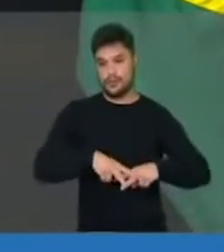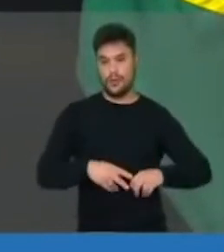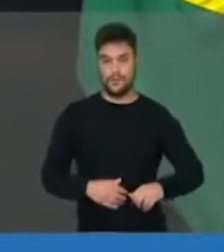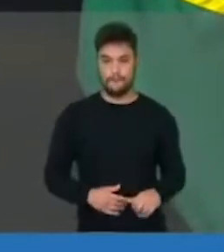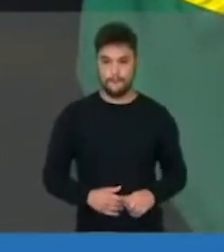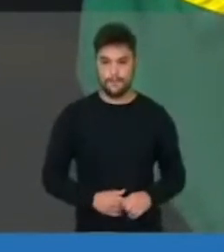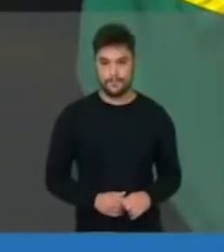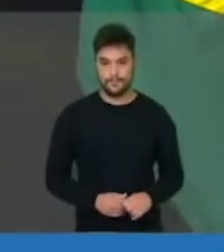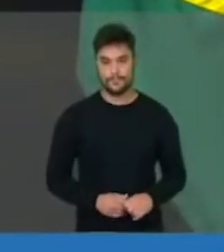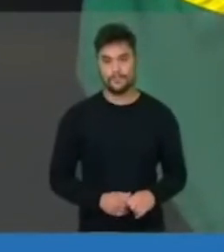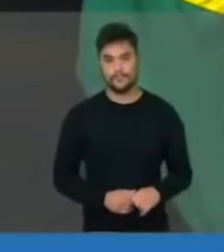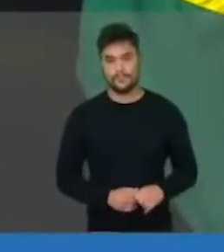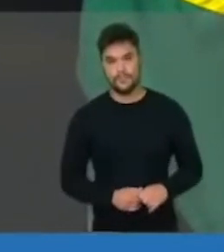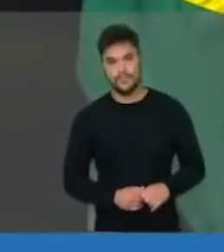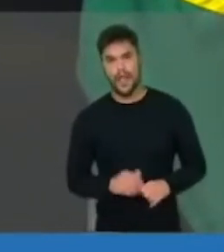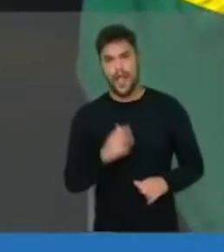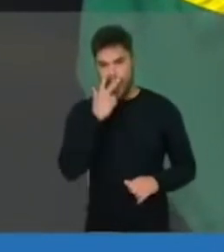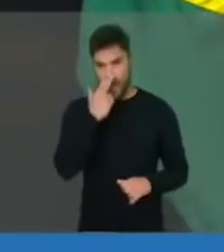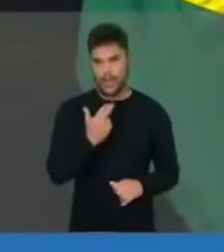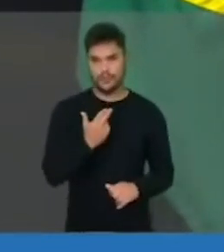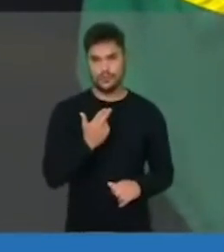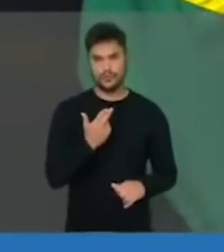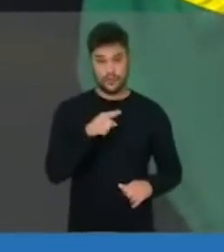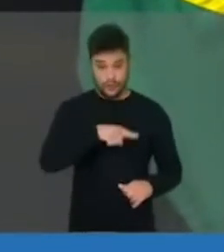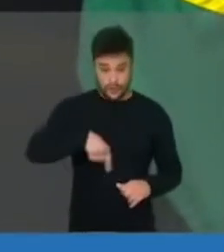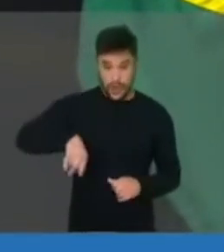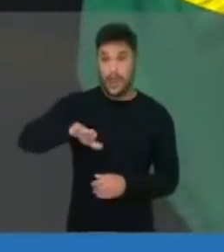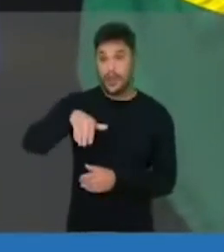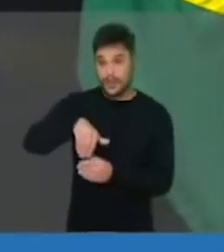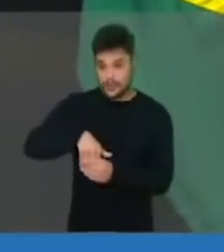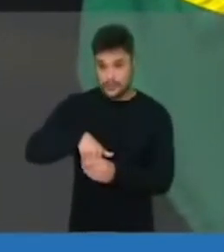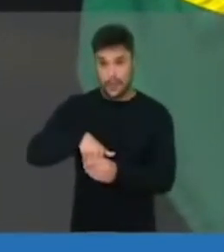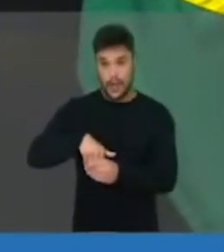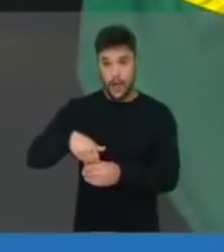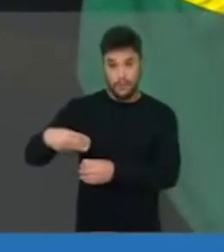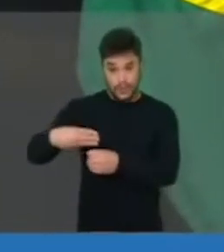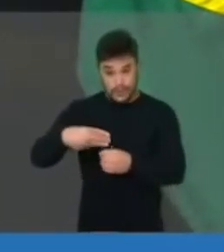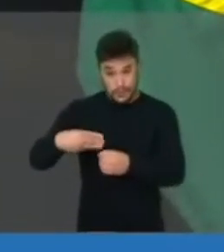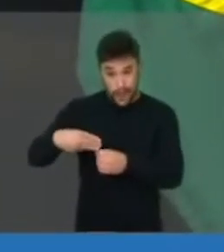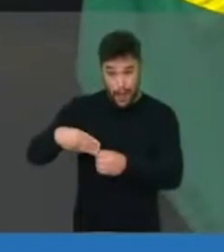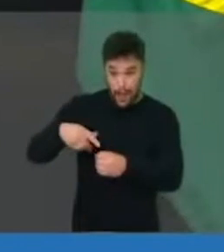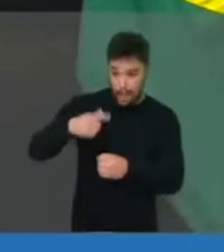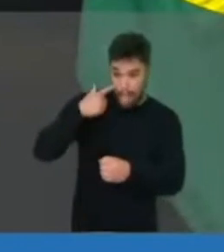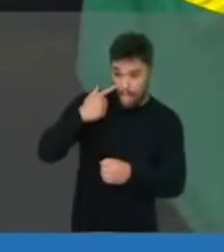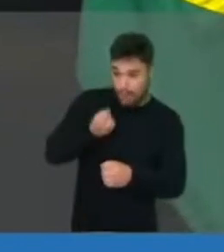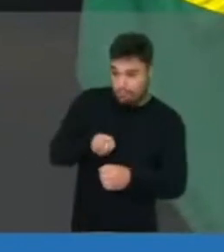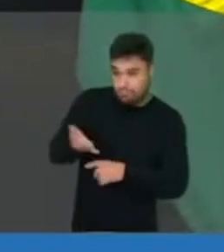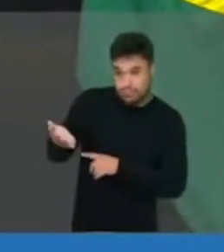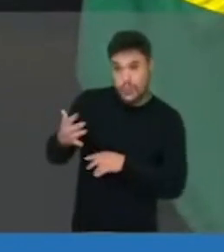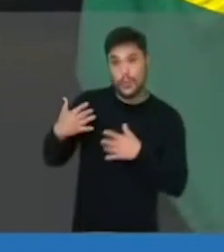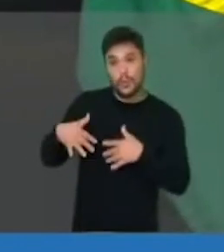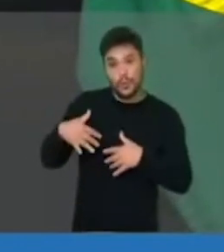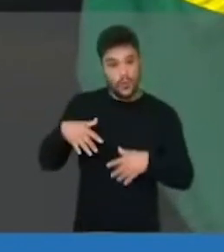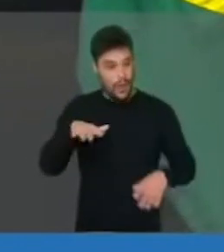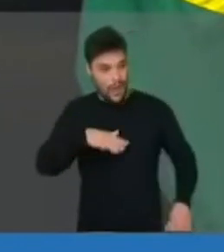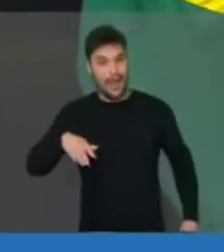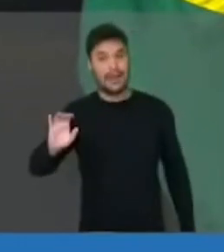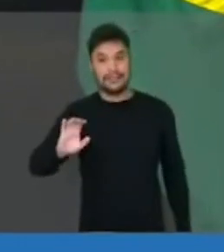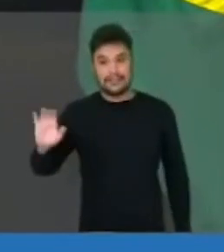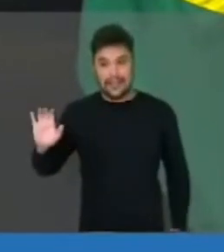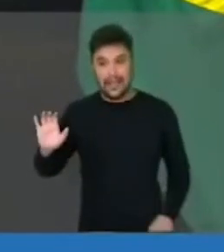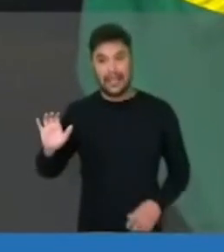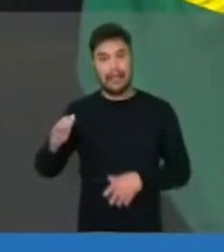de Execuções Penais Eu acho que o recado dessas eleições municipais foi tão forte de que o discurso da esquerda do